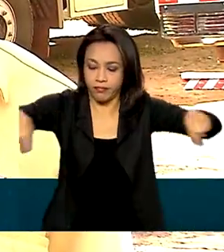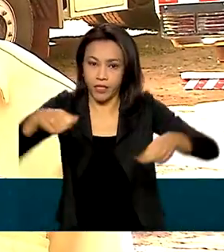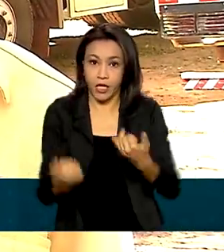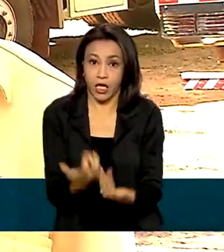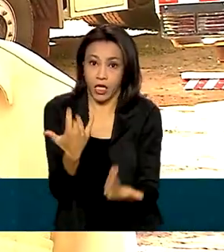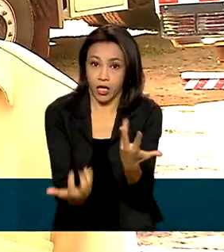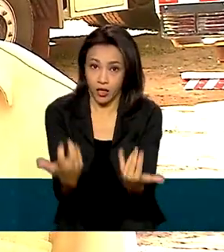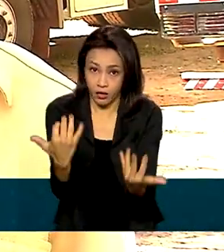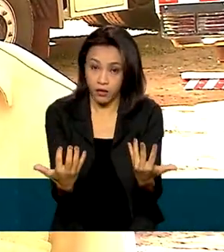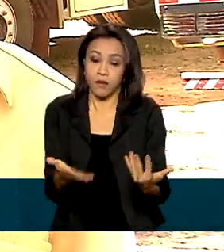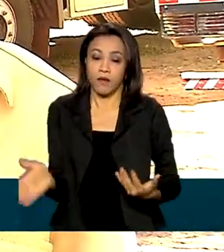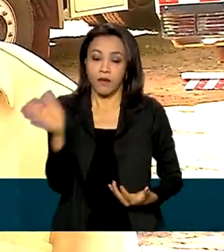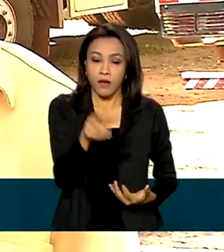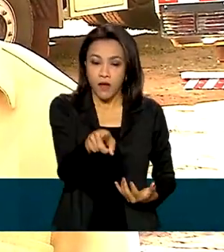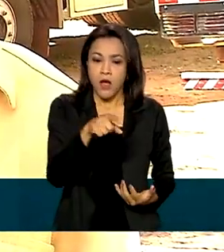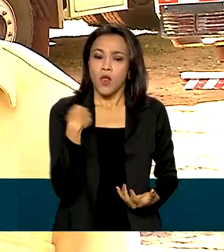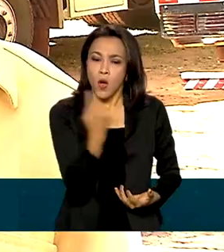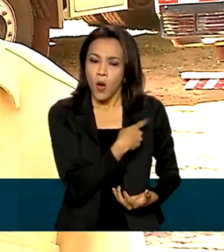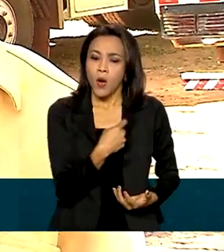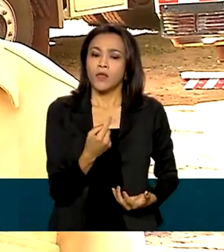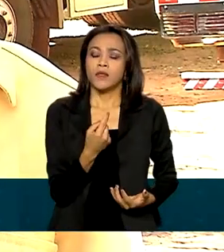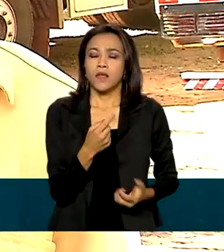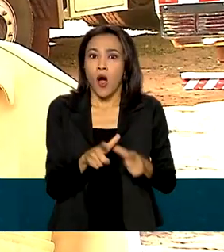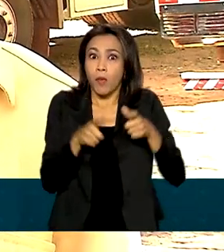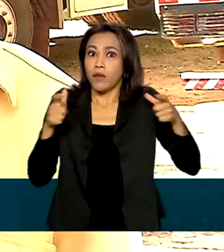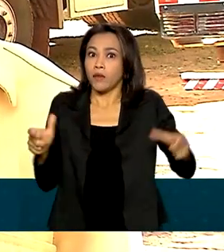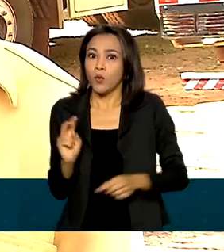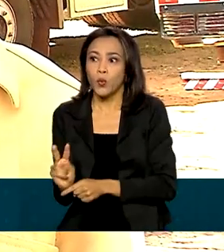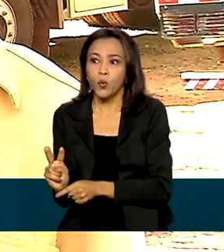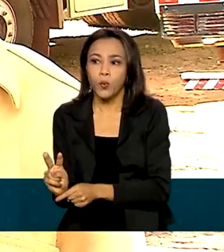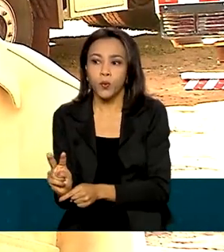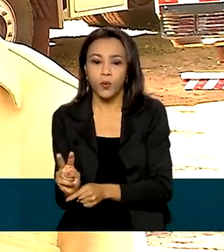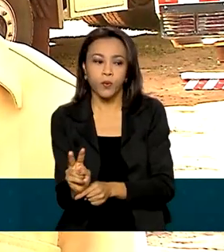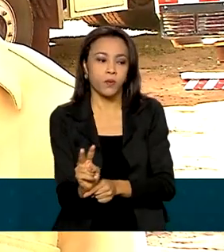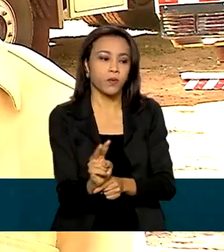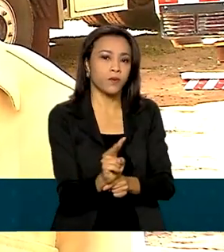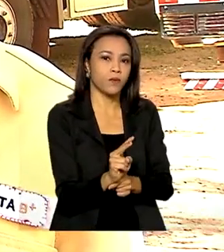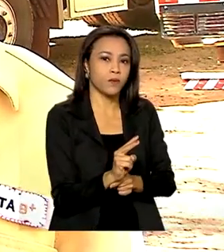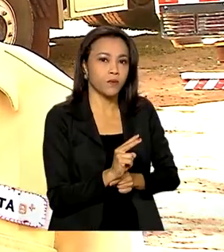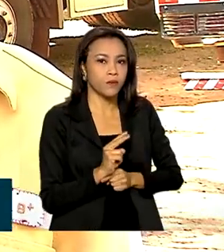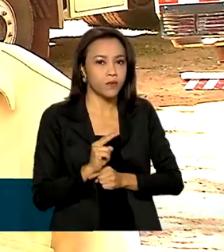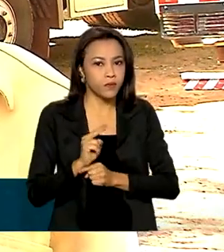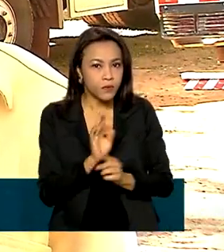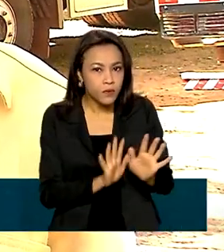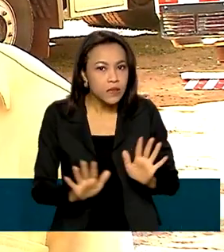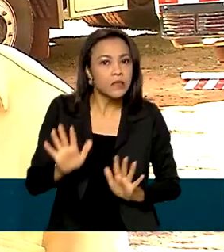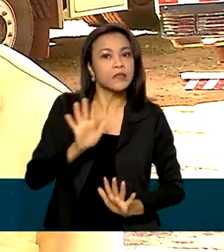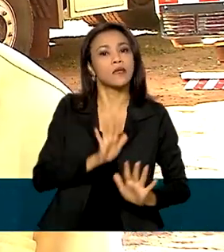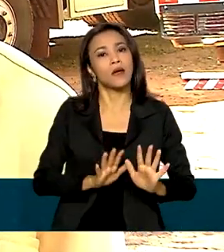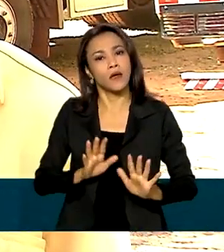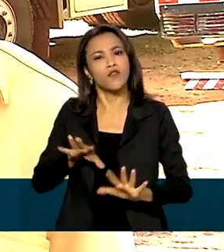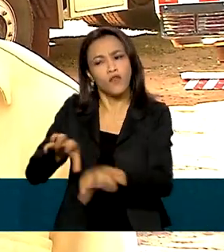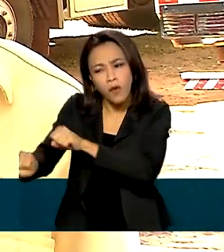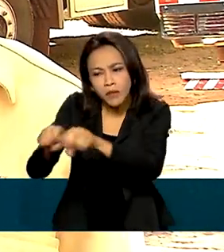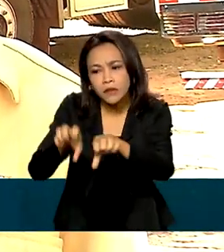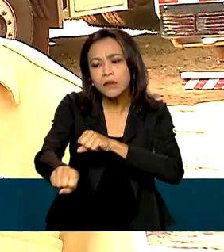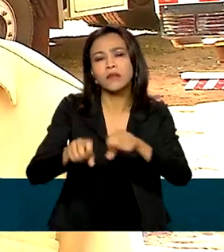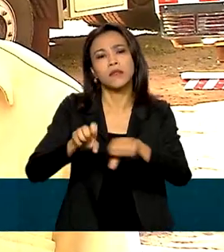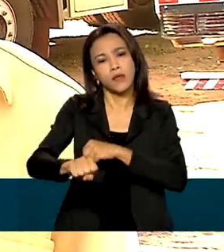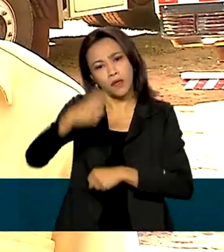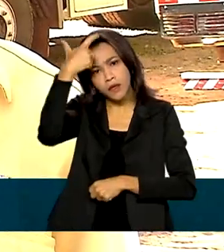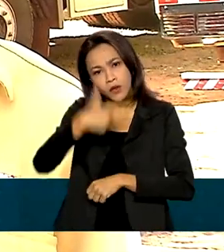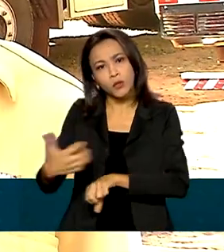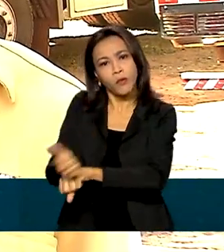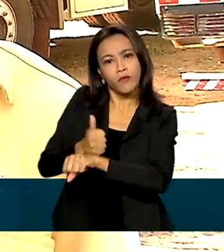para a proteção dessas áreas e estamos dando continuidade à formação dos brigadistas, formação dos